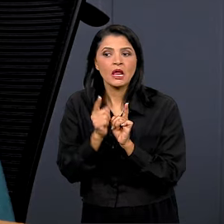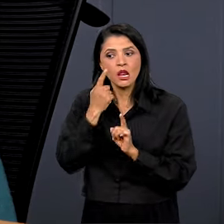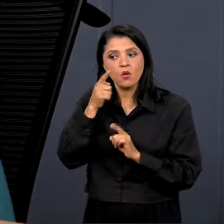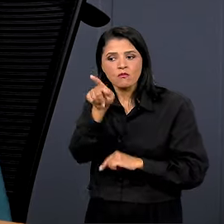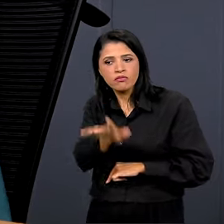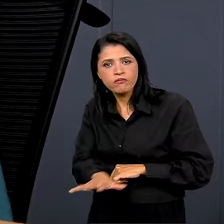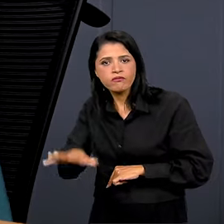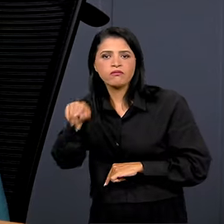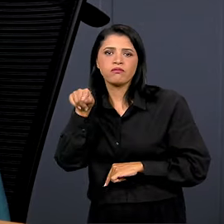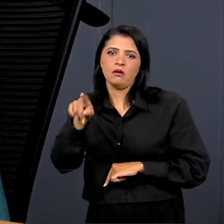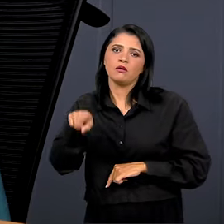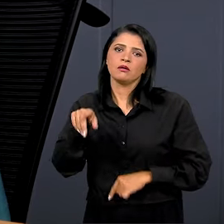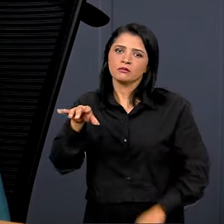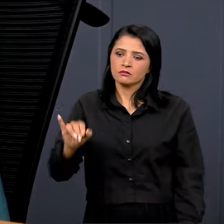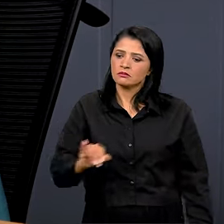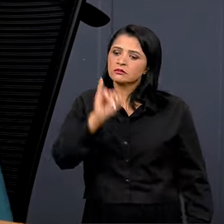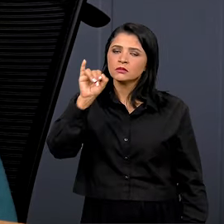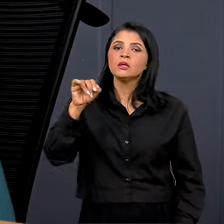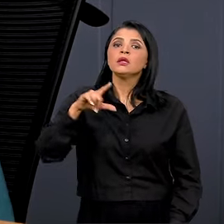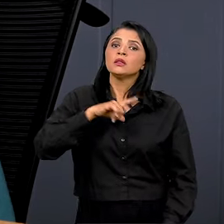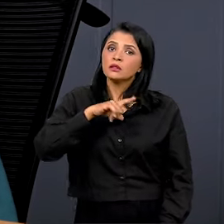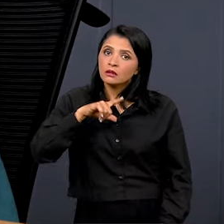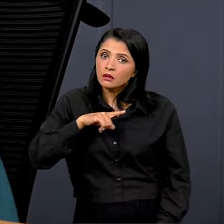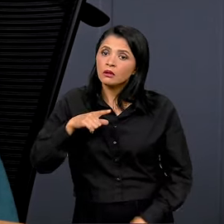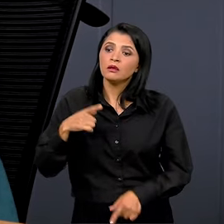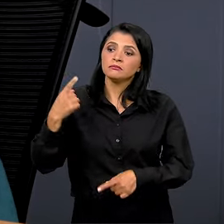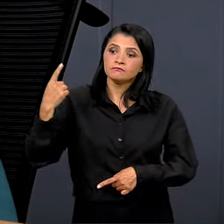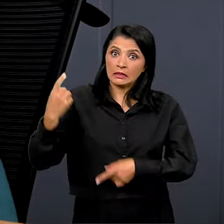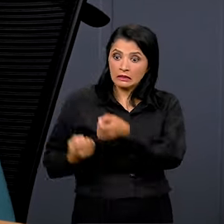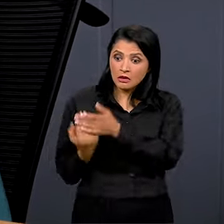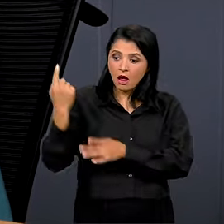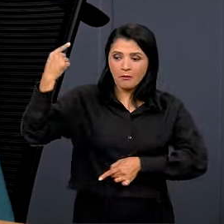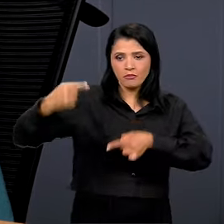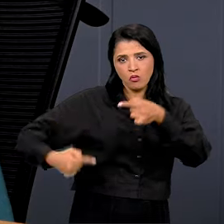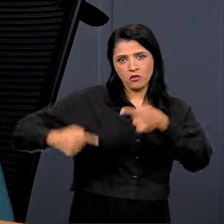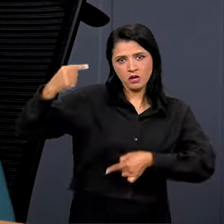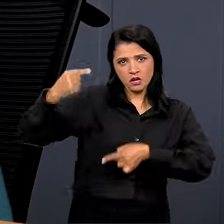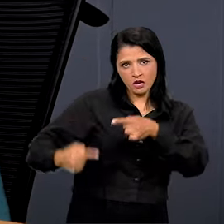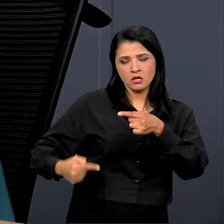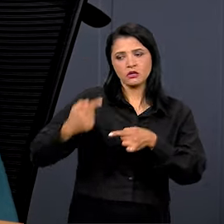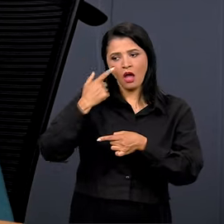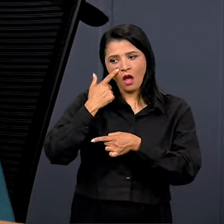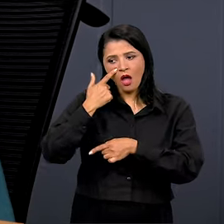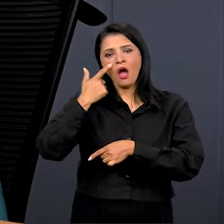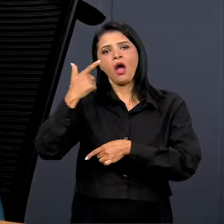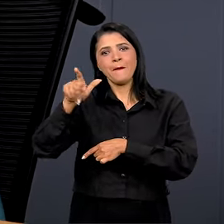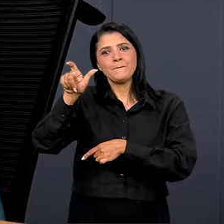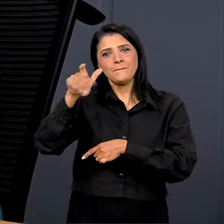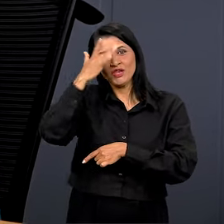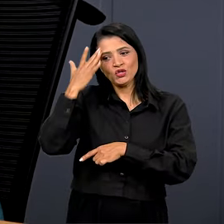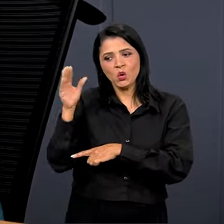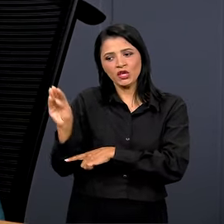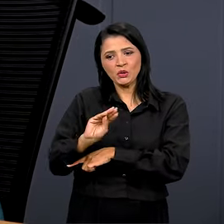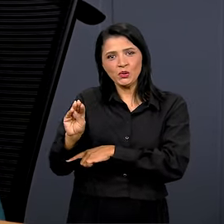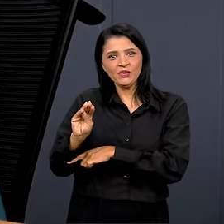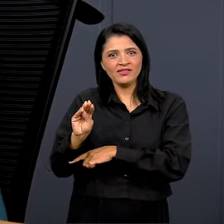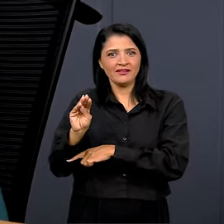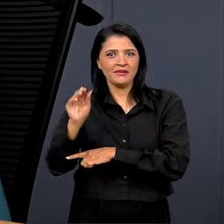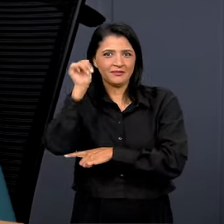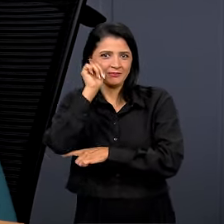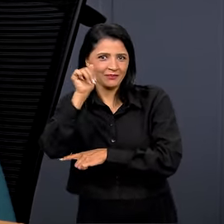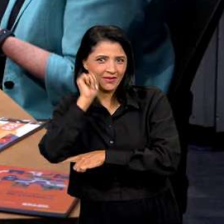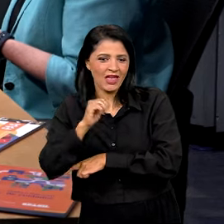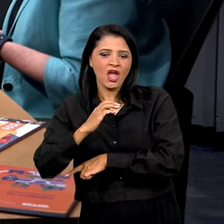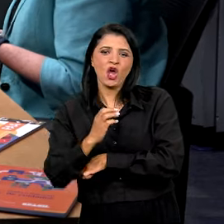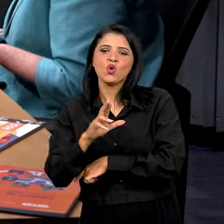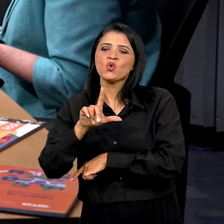área que é muito importante que hajam políticas Como eu disse antes que liberem o tempo das cuidadoras eh